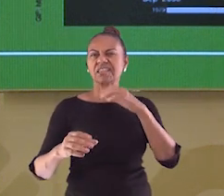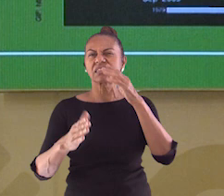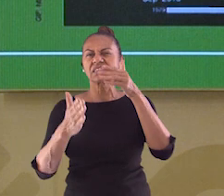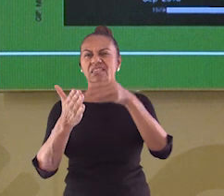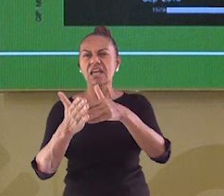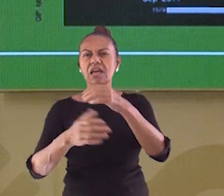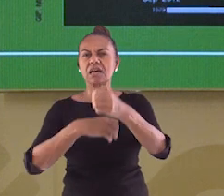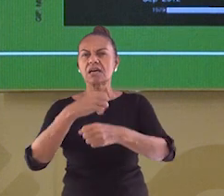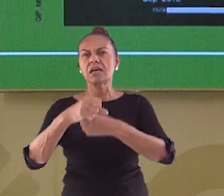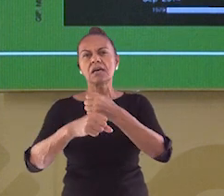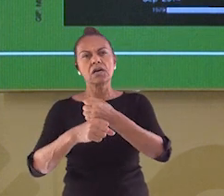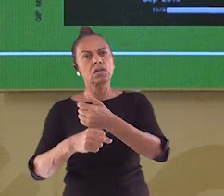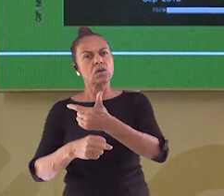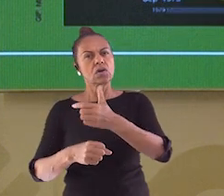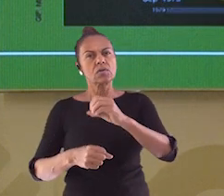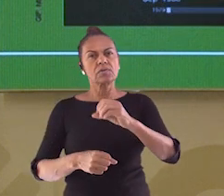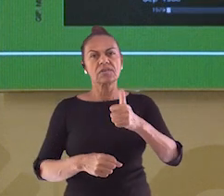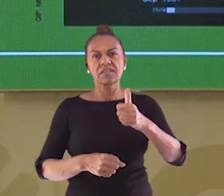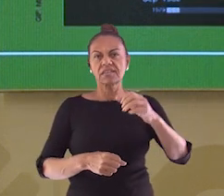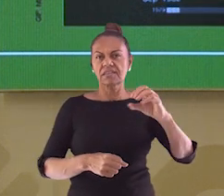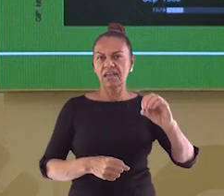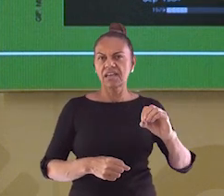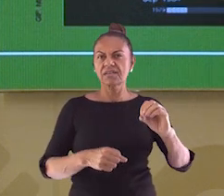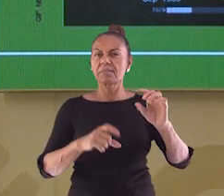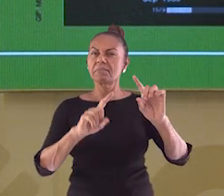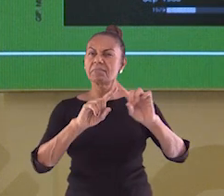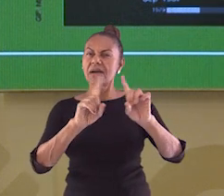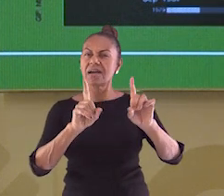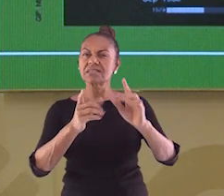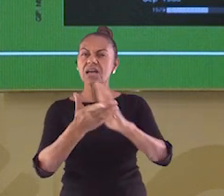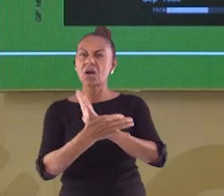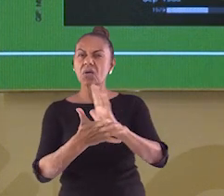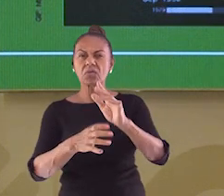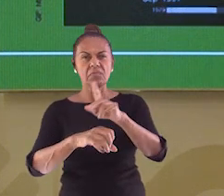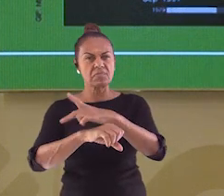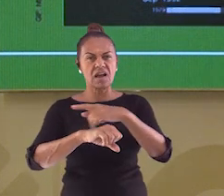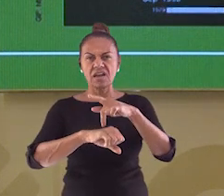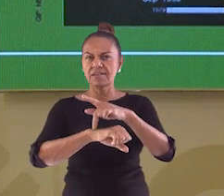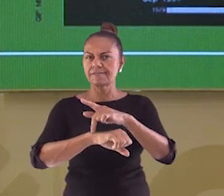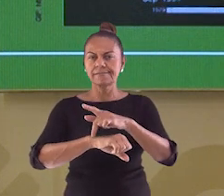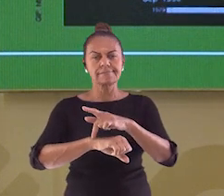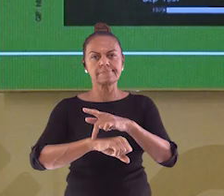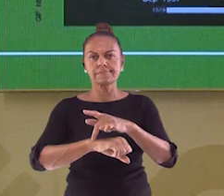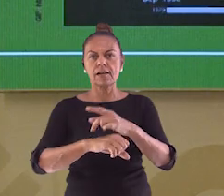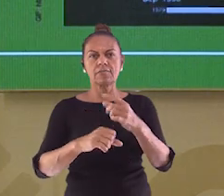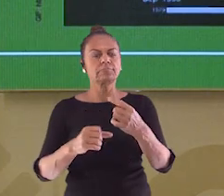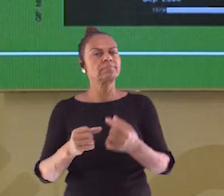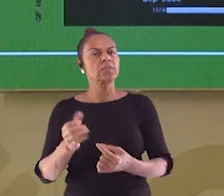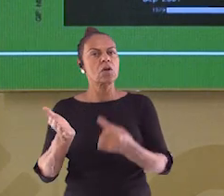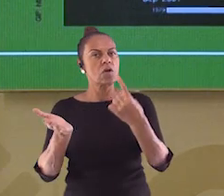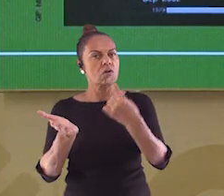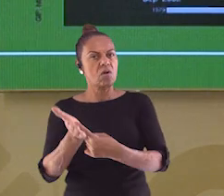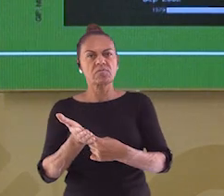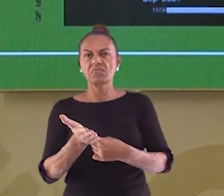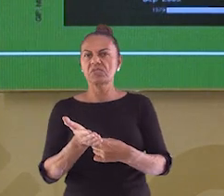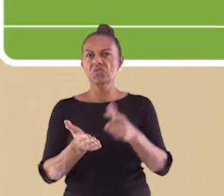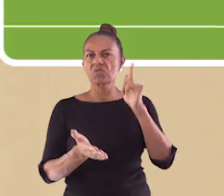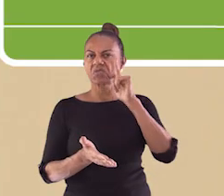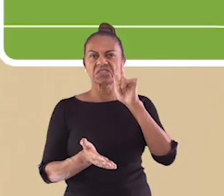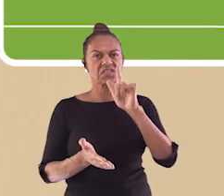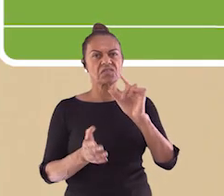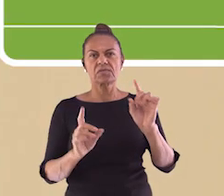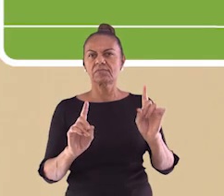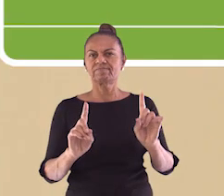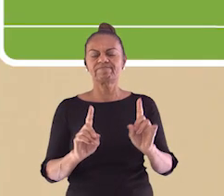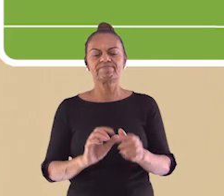2010. Mas a verdade é que a maioria dos países não conseguiram atingir essas metas do tratado.